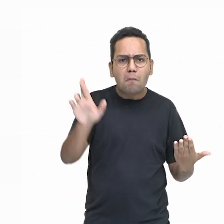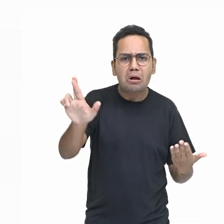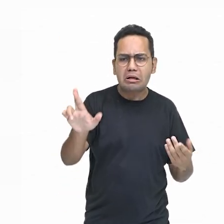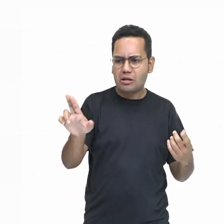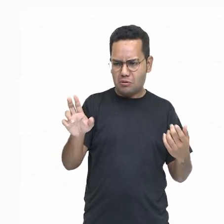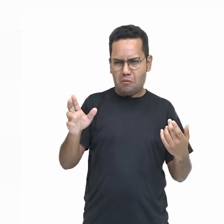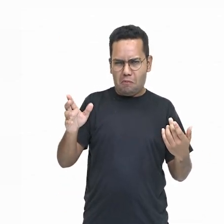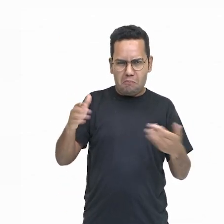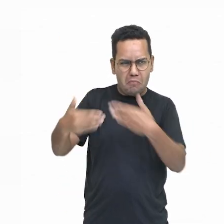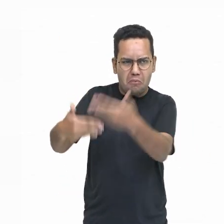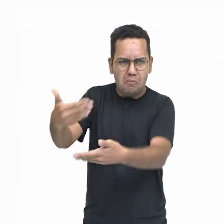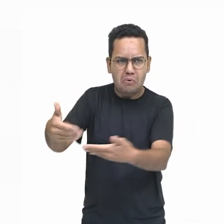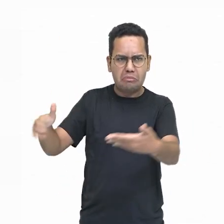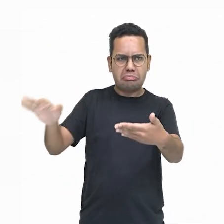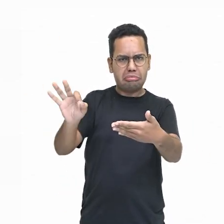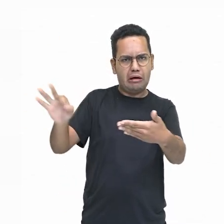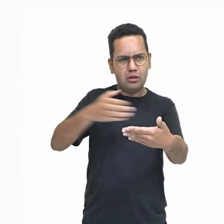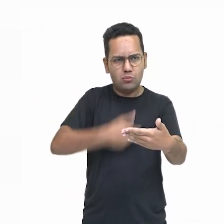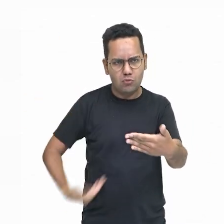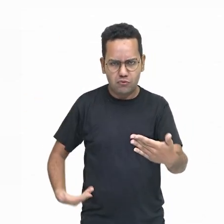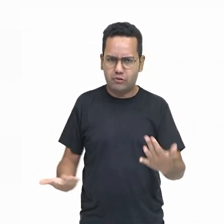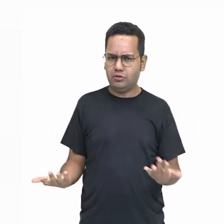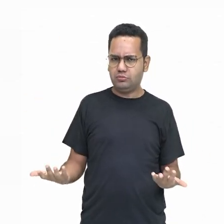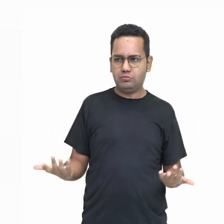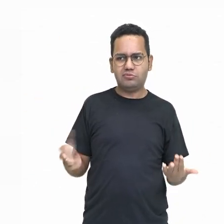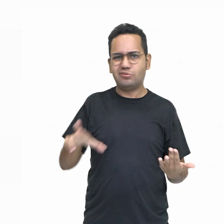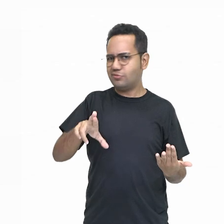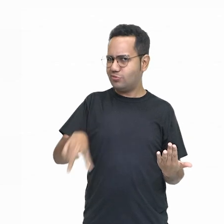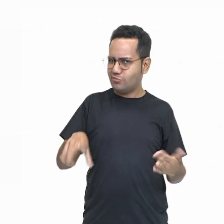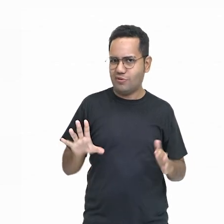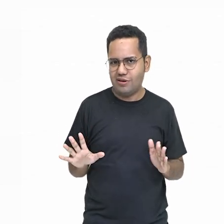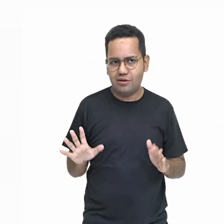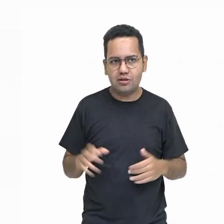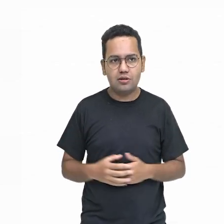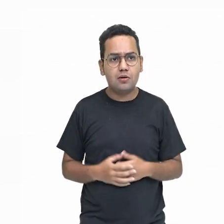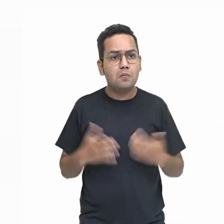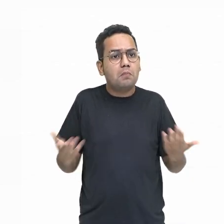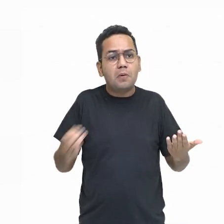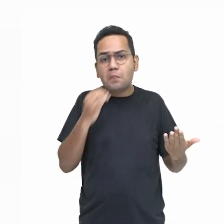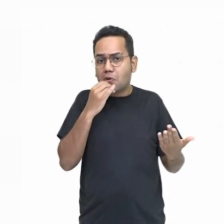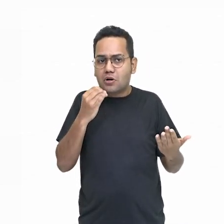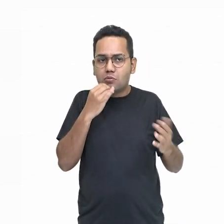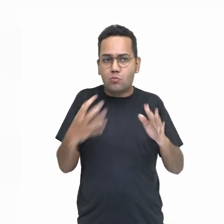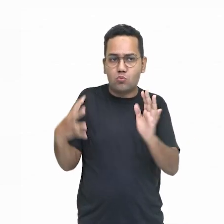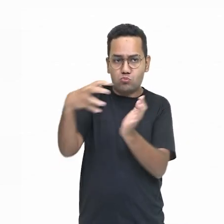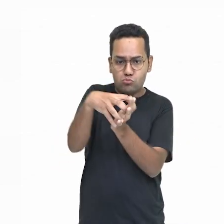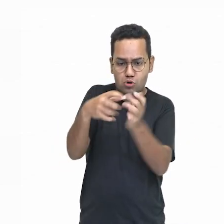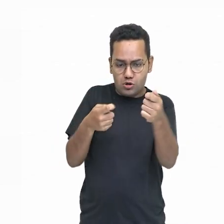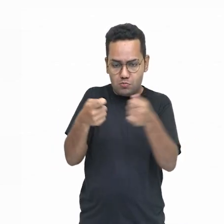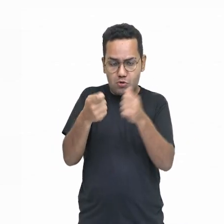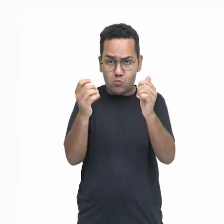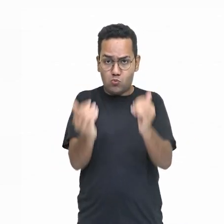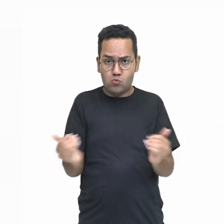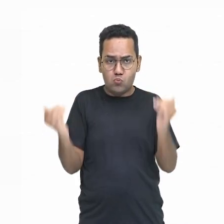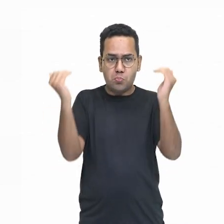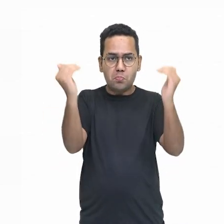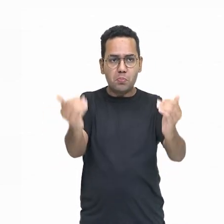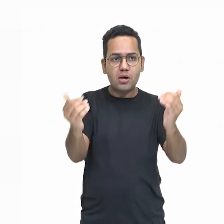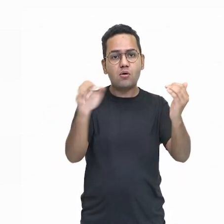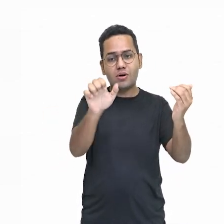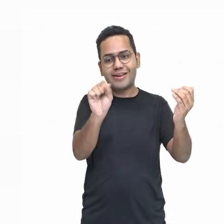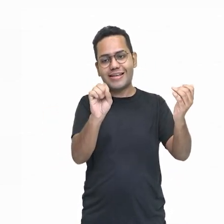bem verdade, porque esta instituição política que é o Estado, ela deve funcionar de uma